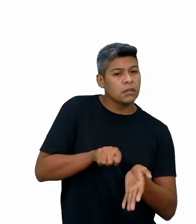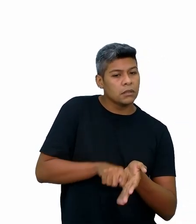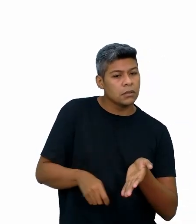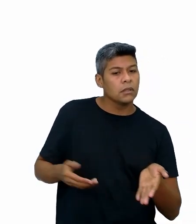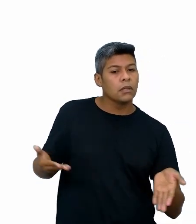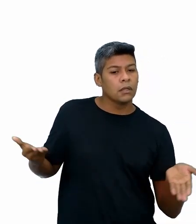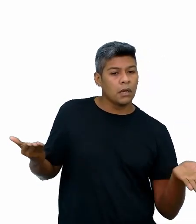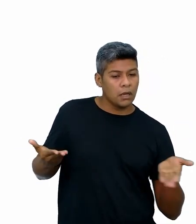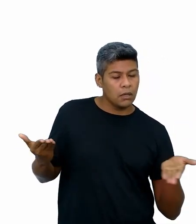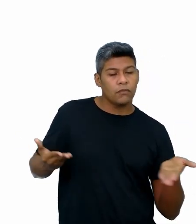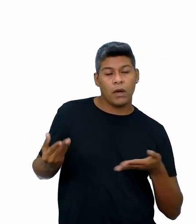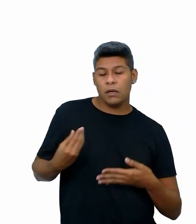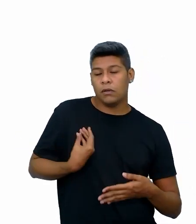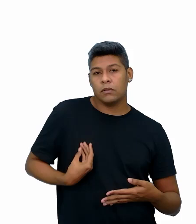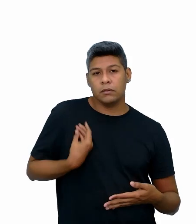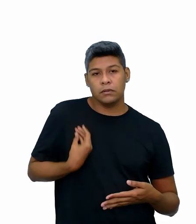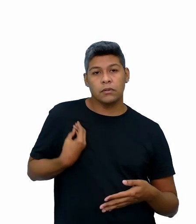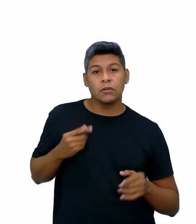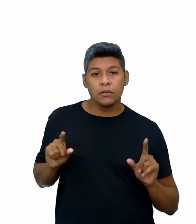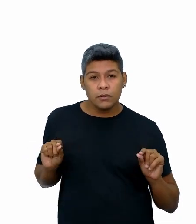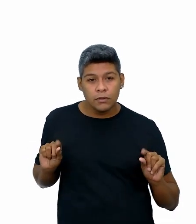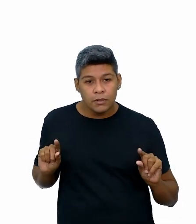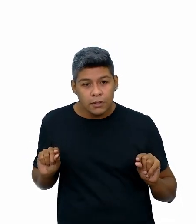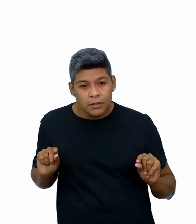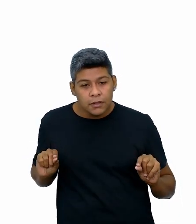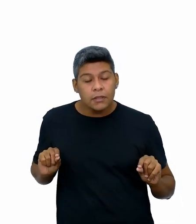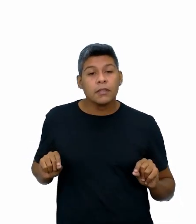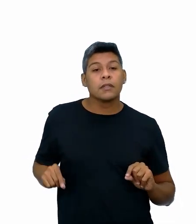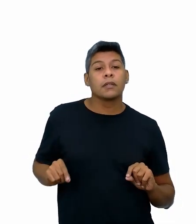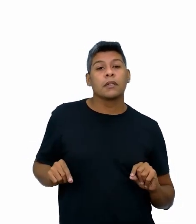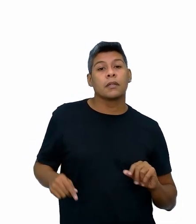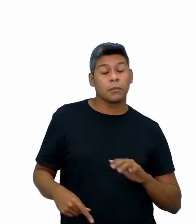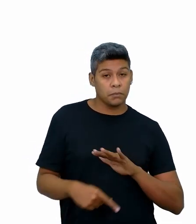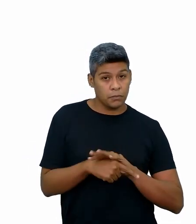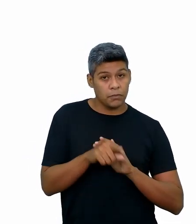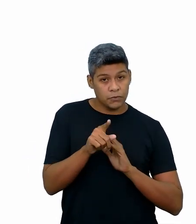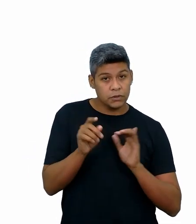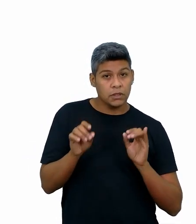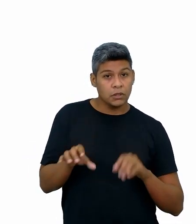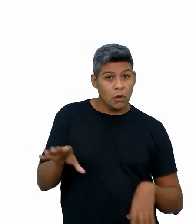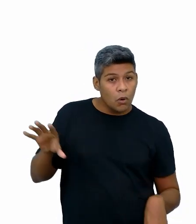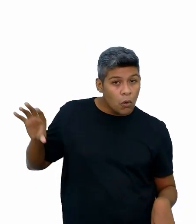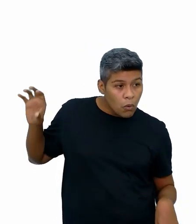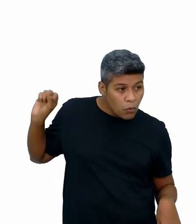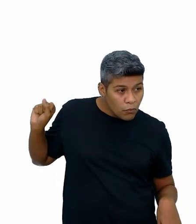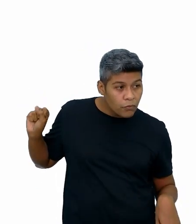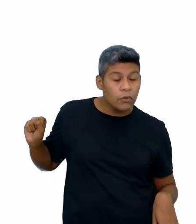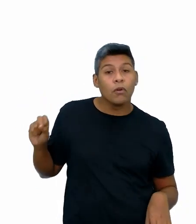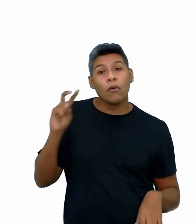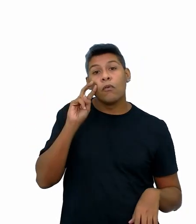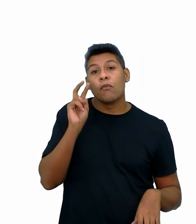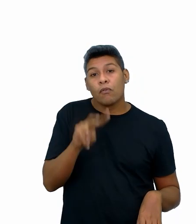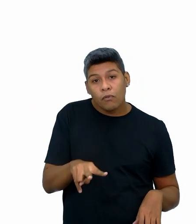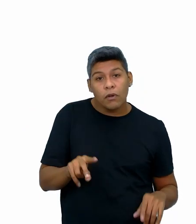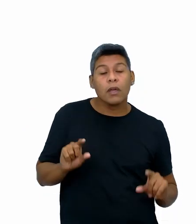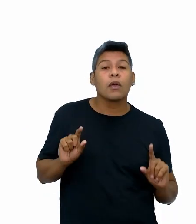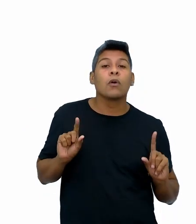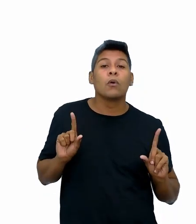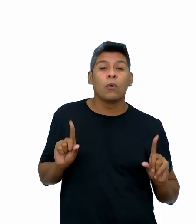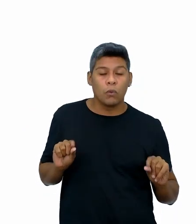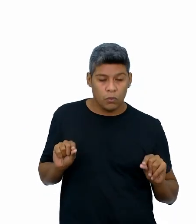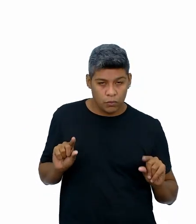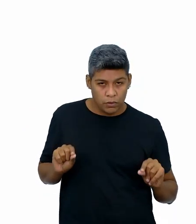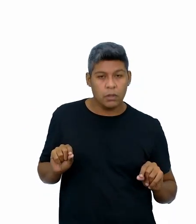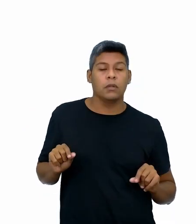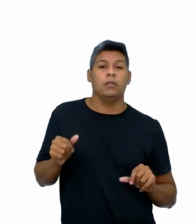gente tem em seguida, compara a notícia da atividade 1 com essa que vocês ouviram, verificando o que se pede. Aí tem aí 3